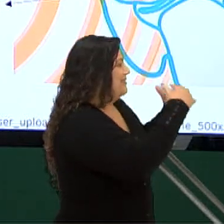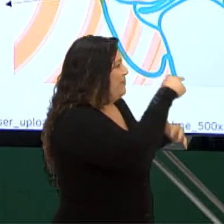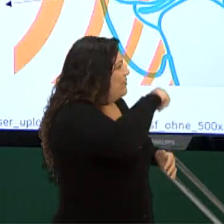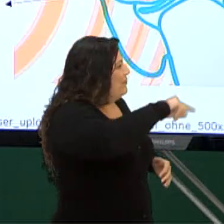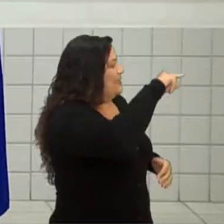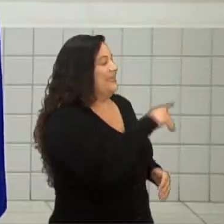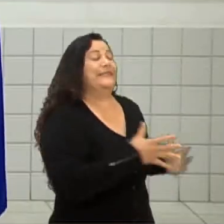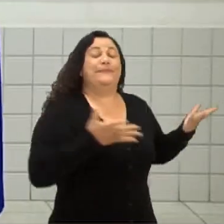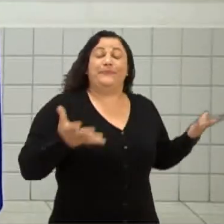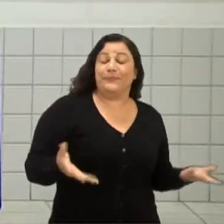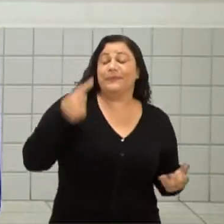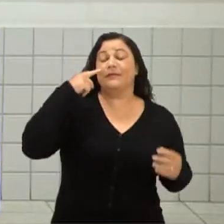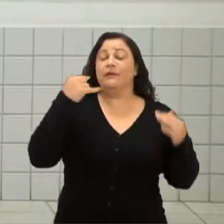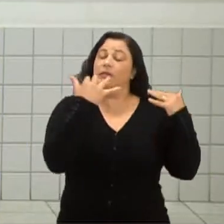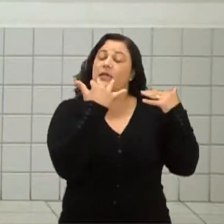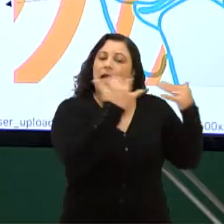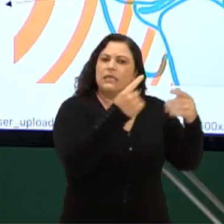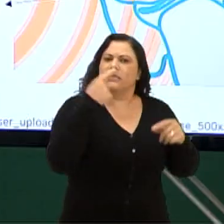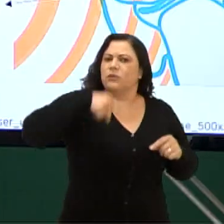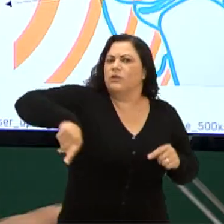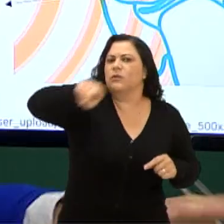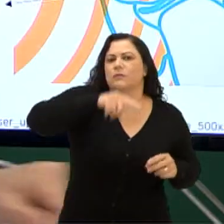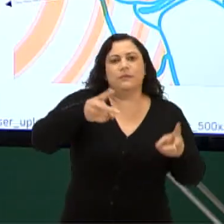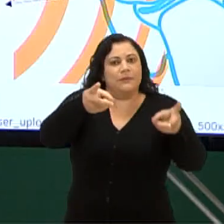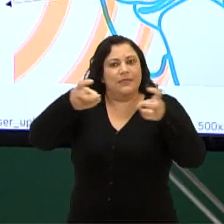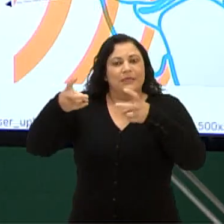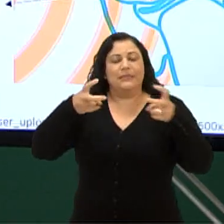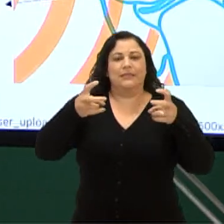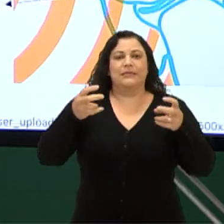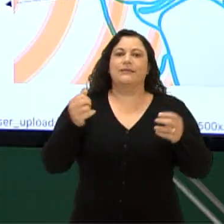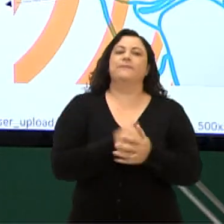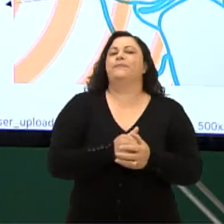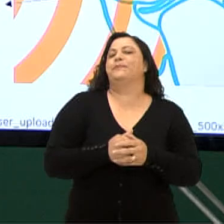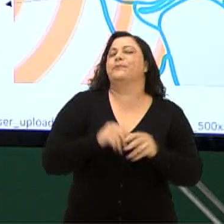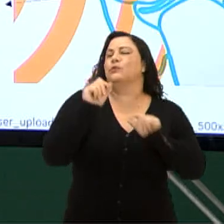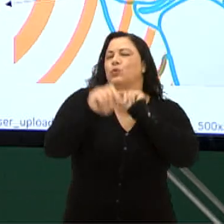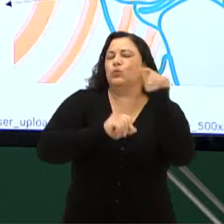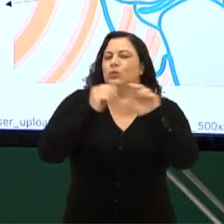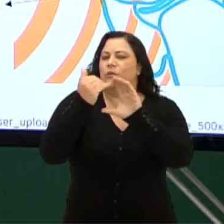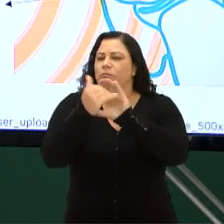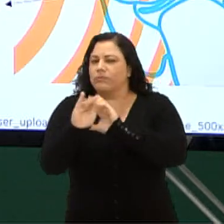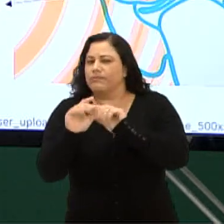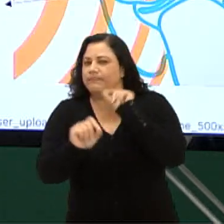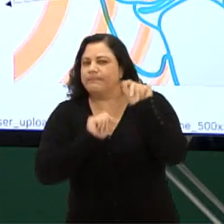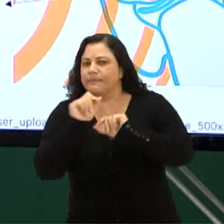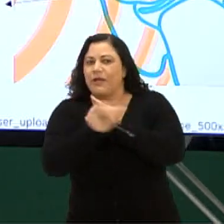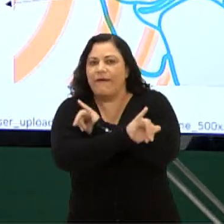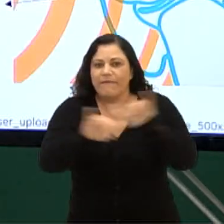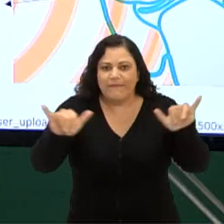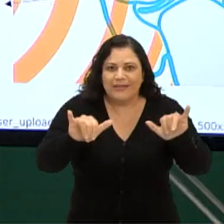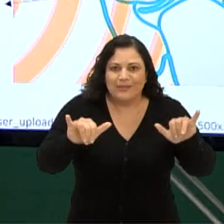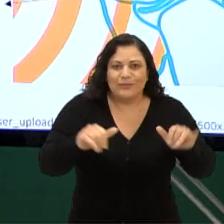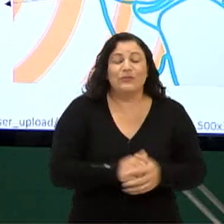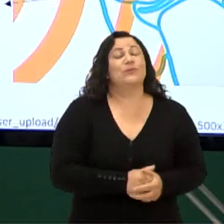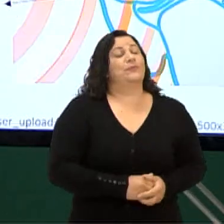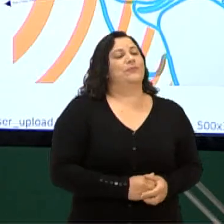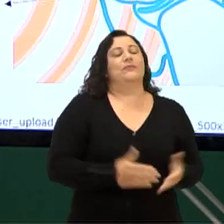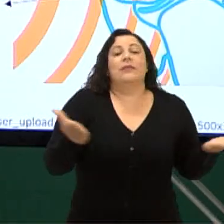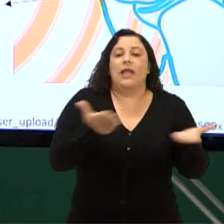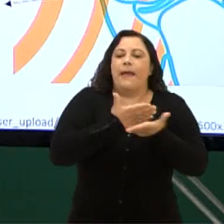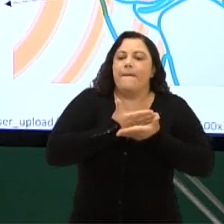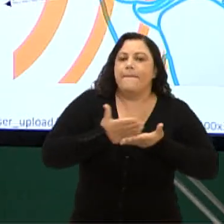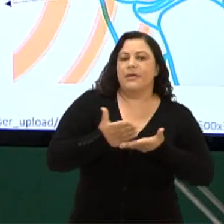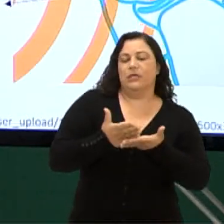falando em atenção, eu quero que vocês prestem atenção nesse recadinho que eu vou dar. Tem mudança, né? Tem mudança, tem mudança. A partir do